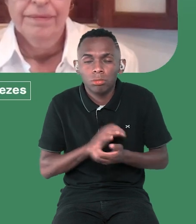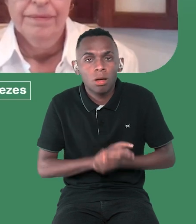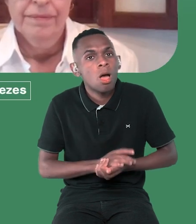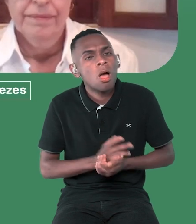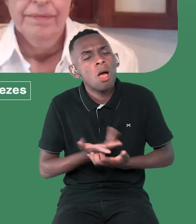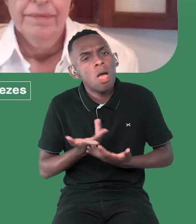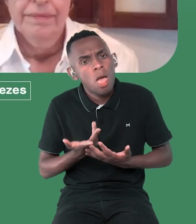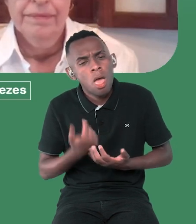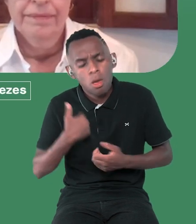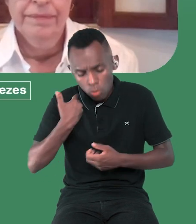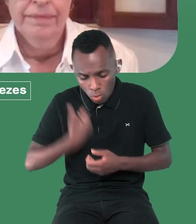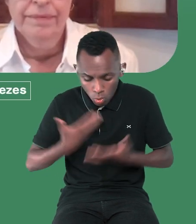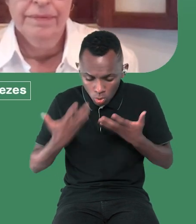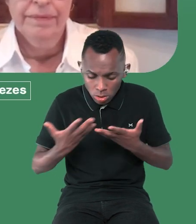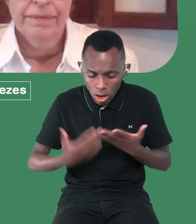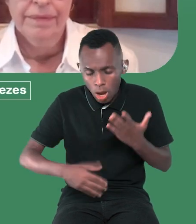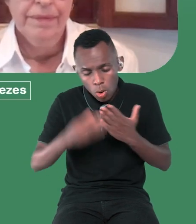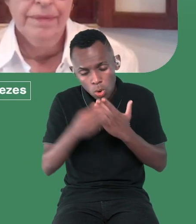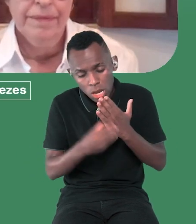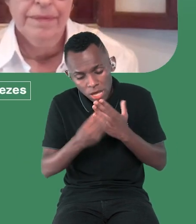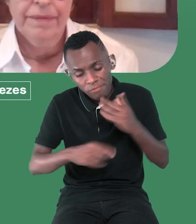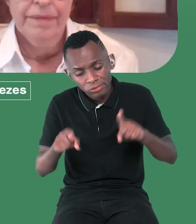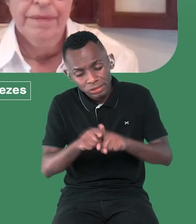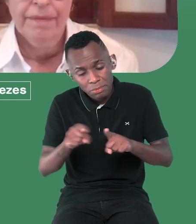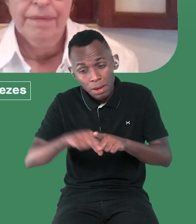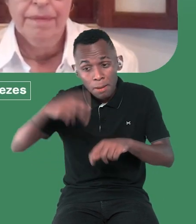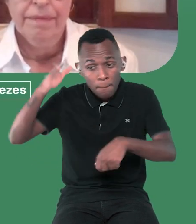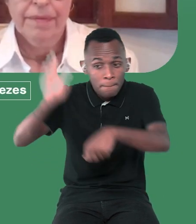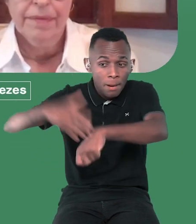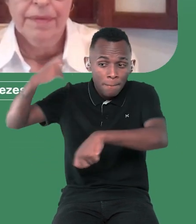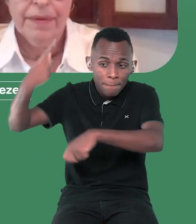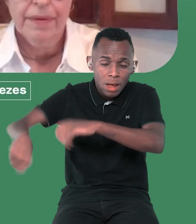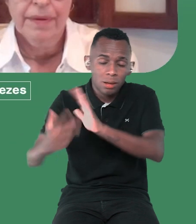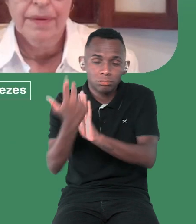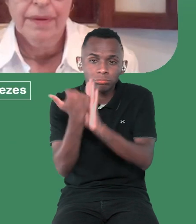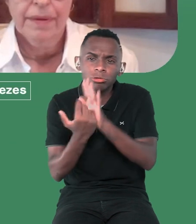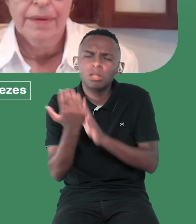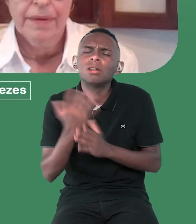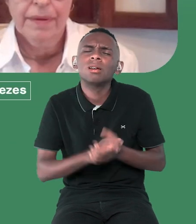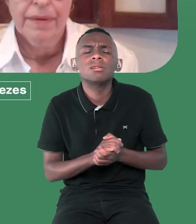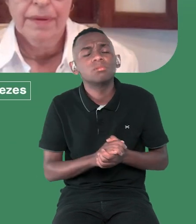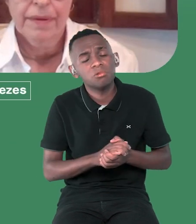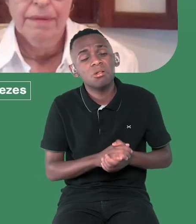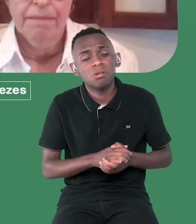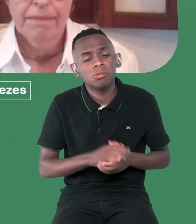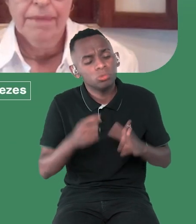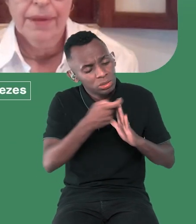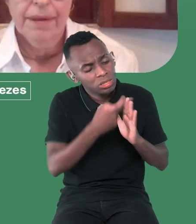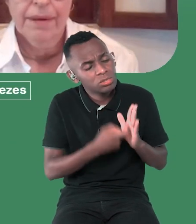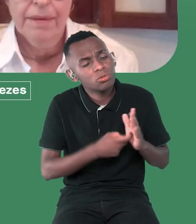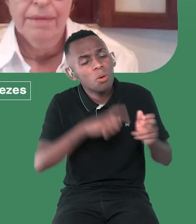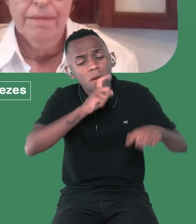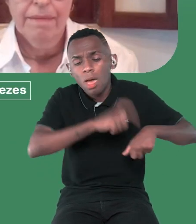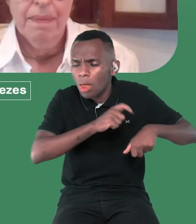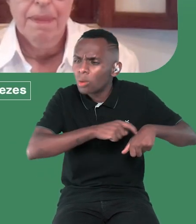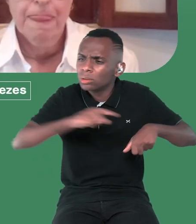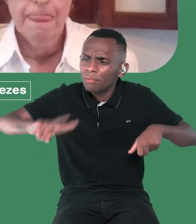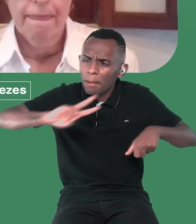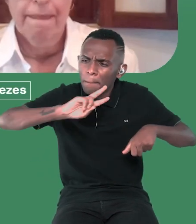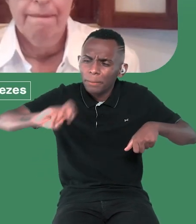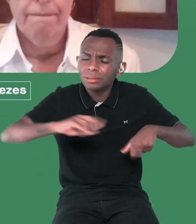falei, eu quero ter um livro ilustrado por ela, e aí no Sem um Relógio eu falava, ela vai assim, perceber esse